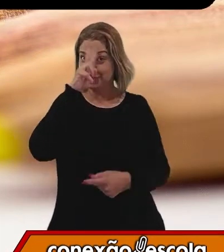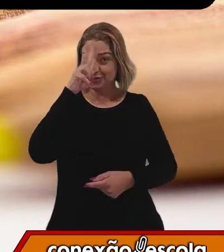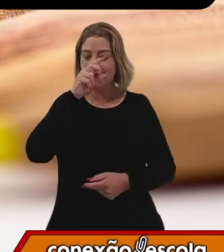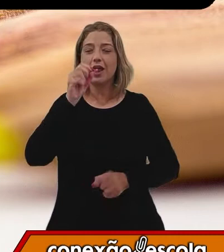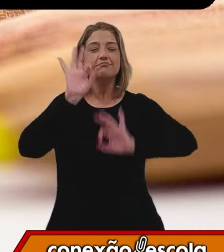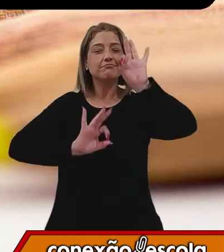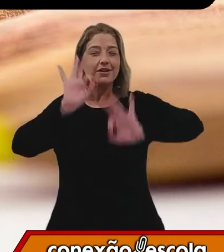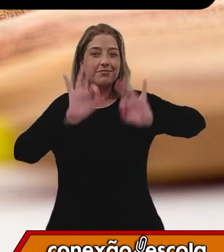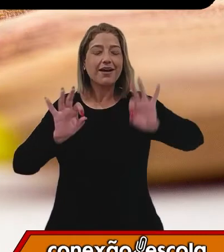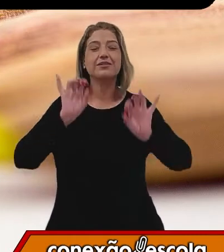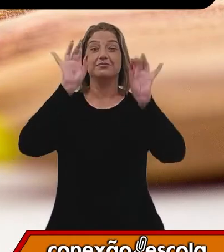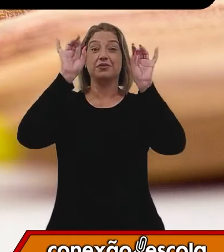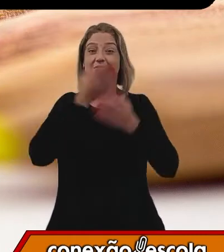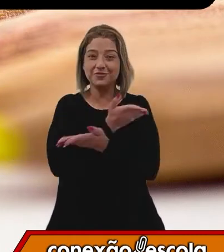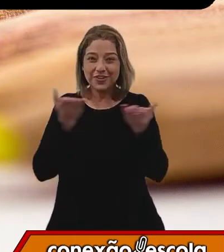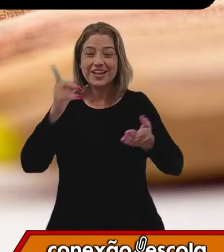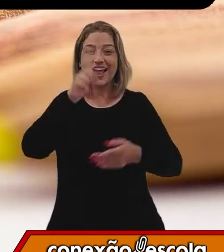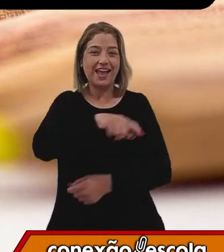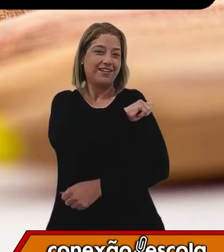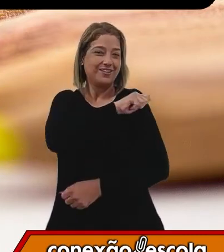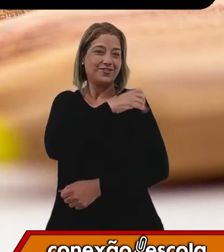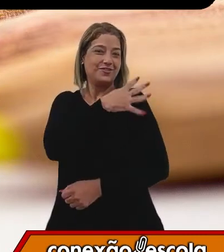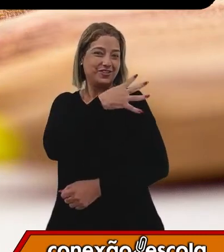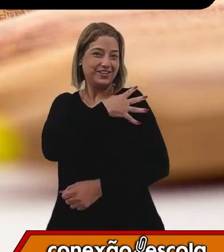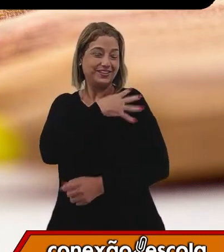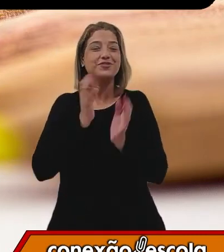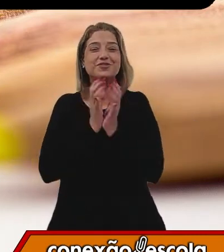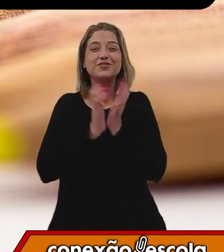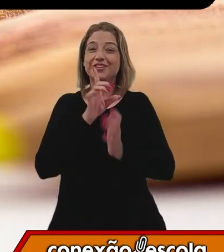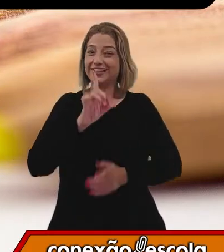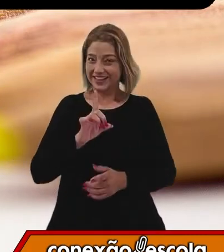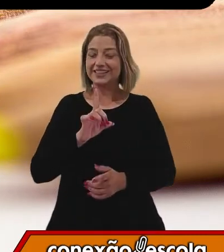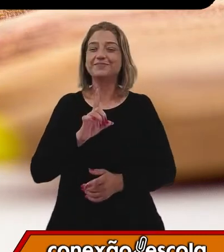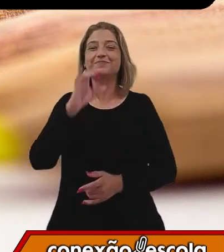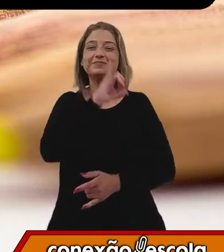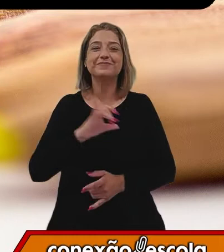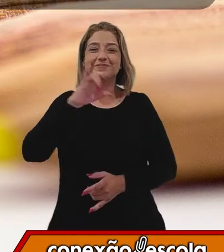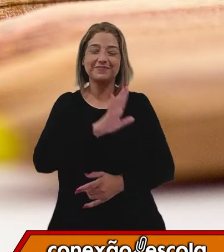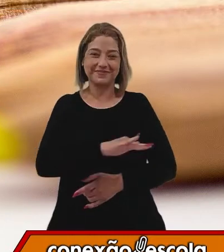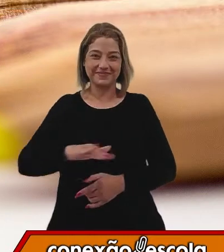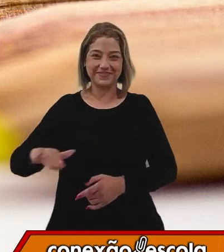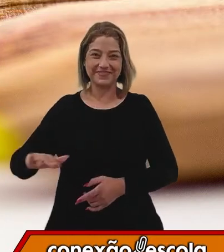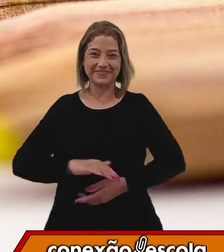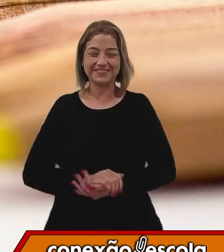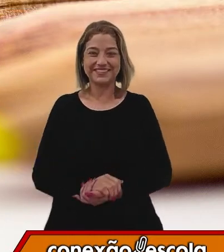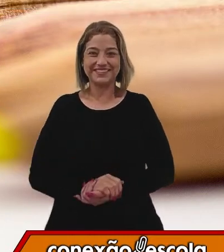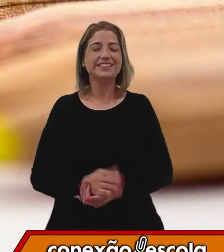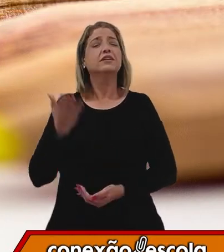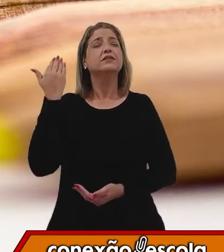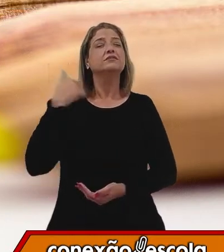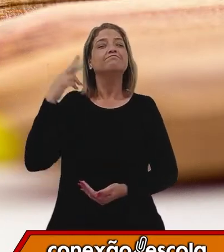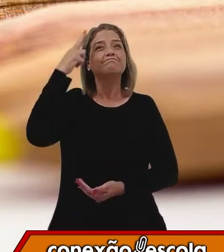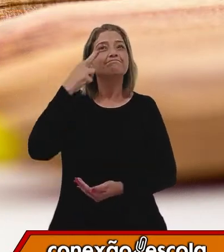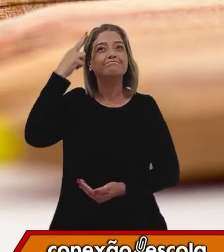preparada especialmente para você, estudante do 4º ano, agrupamento D, ciclo da infância. Esses dias eu